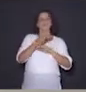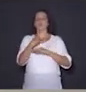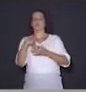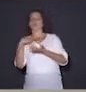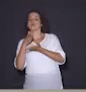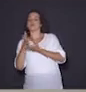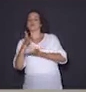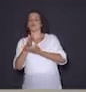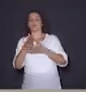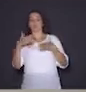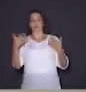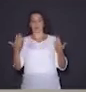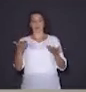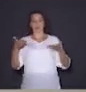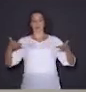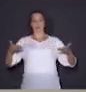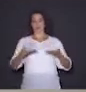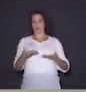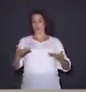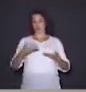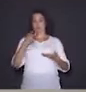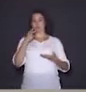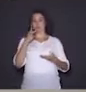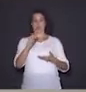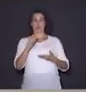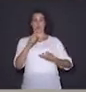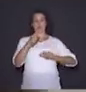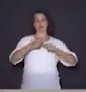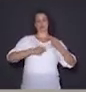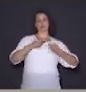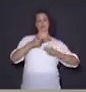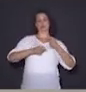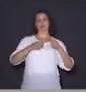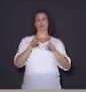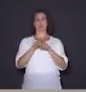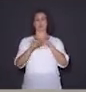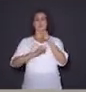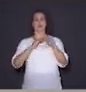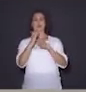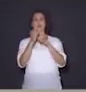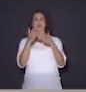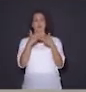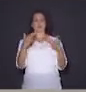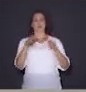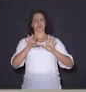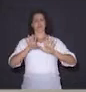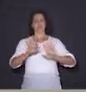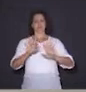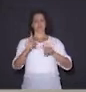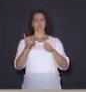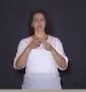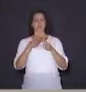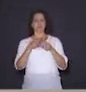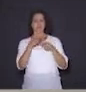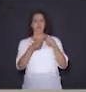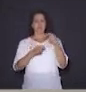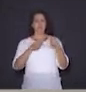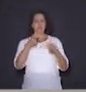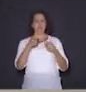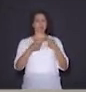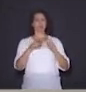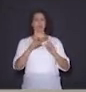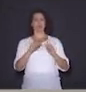elas vêm com um argumento da gestão eo argumento da internet das coisas primeiro em relação à gestão o marco civil da internet